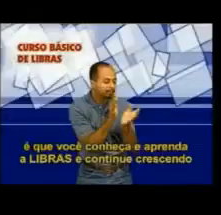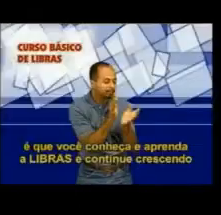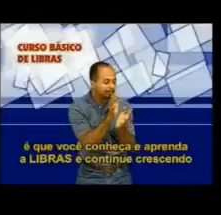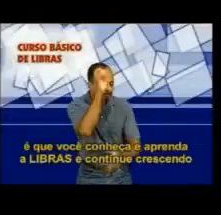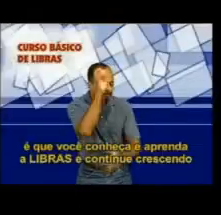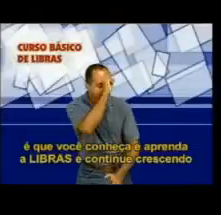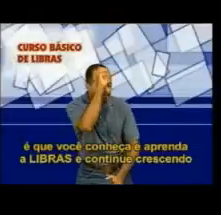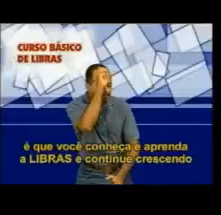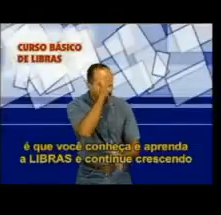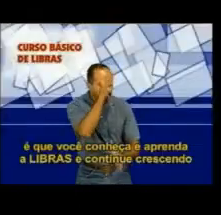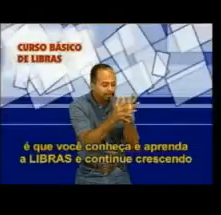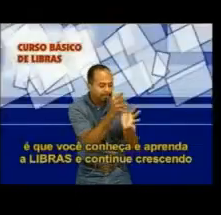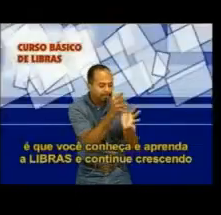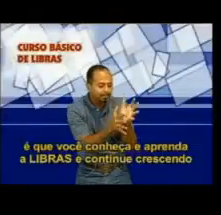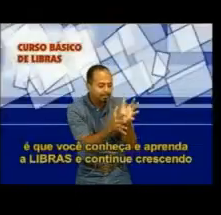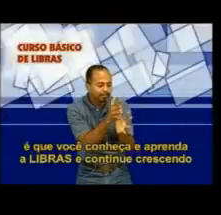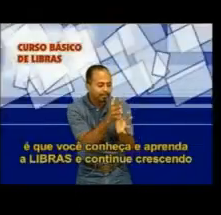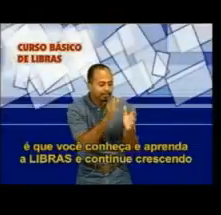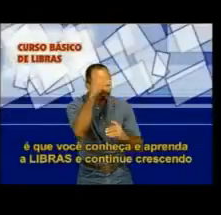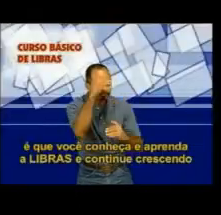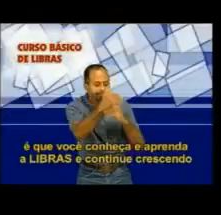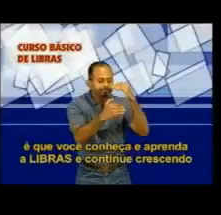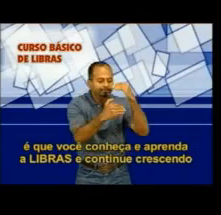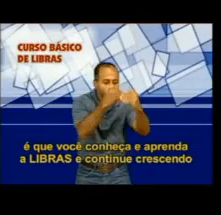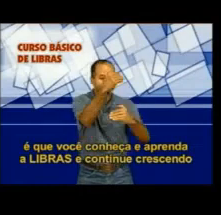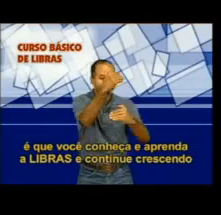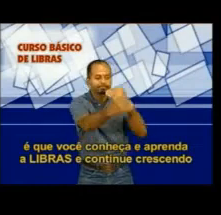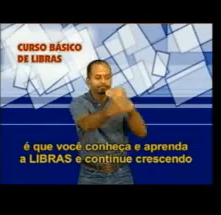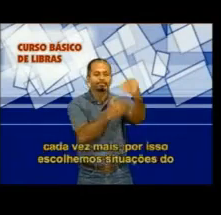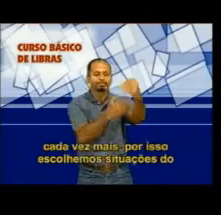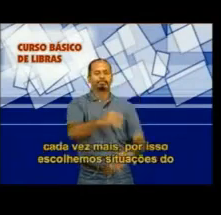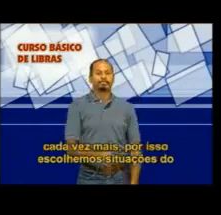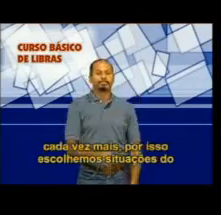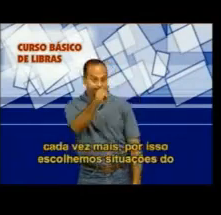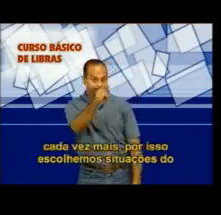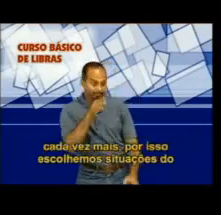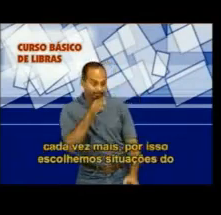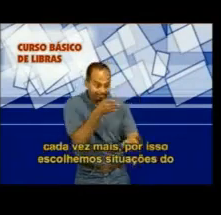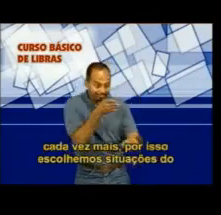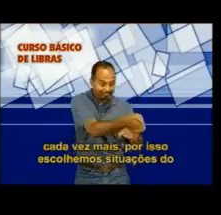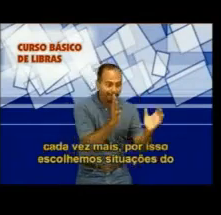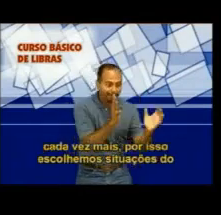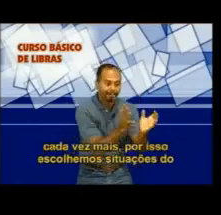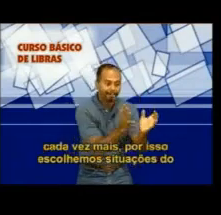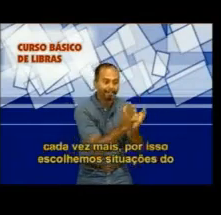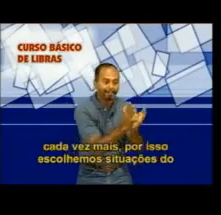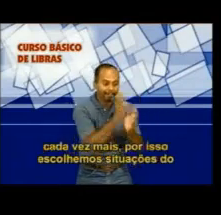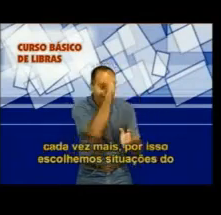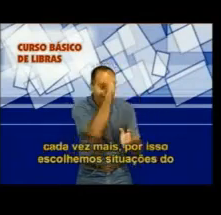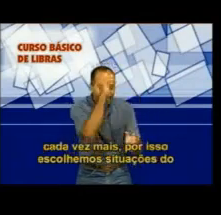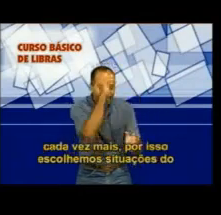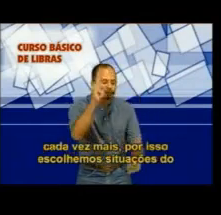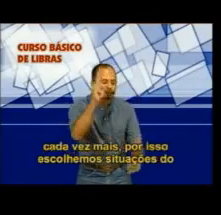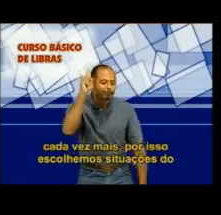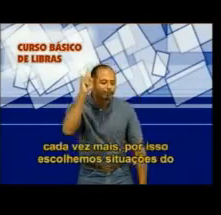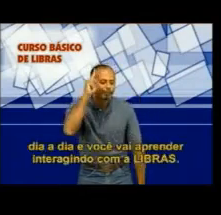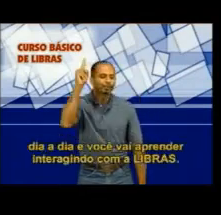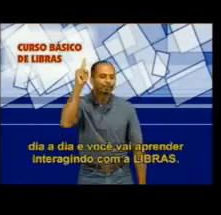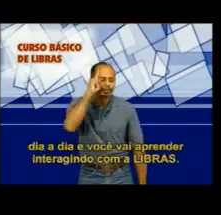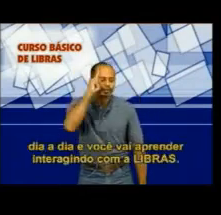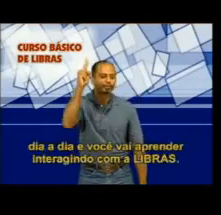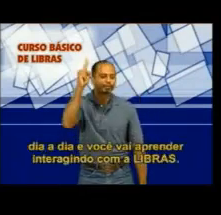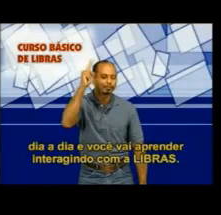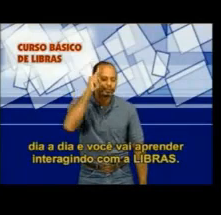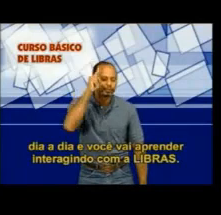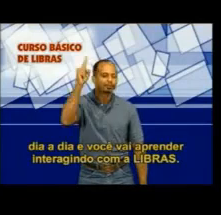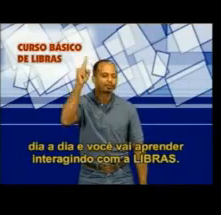é que você conheça e aprenda Libras e continue crescendo cada vez mais. Por isso, escolhemos situações do dia